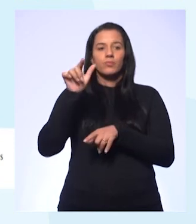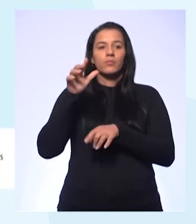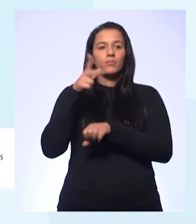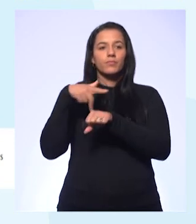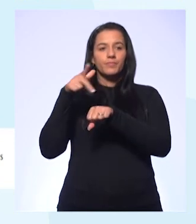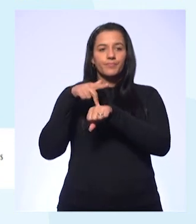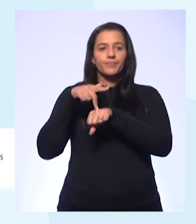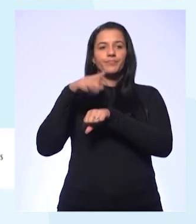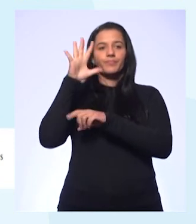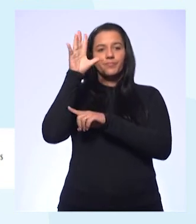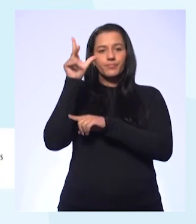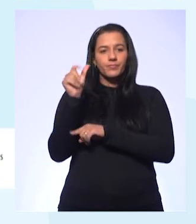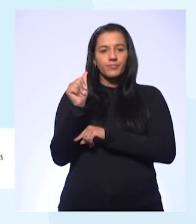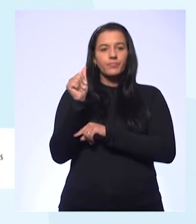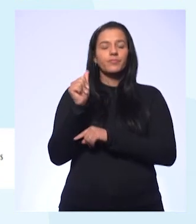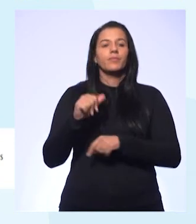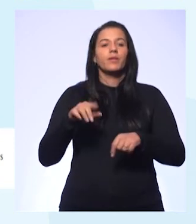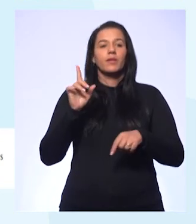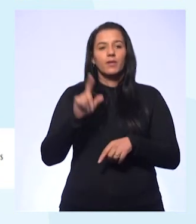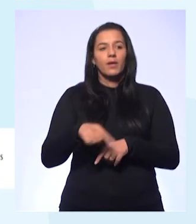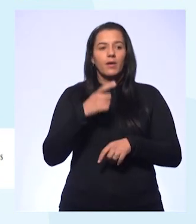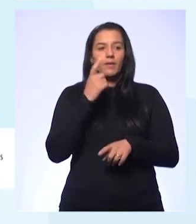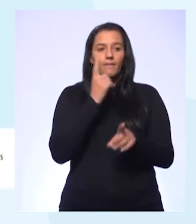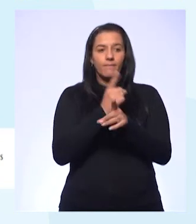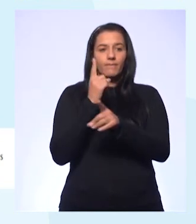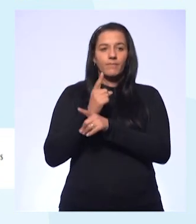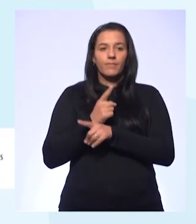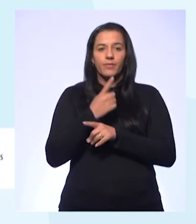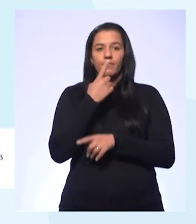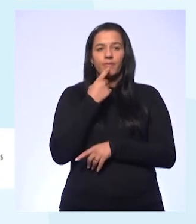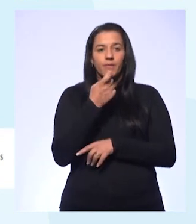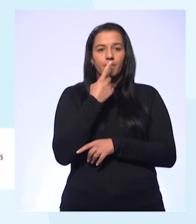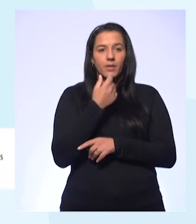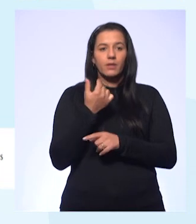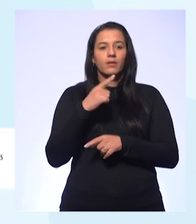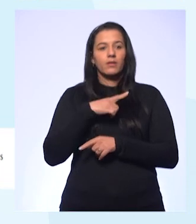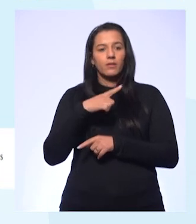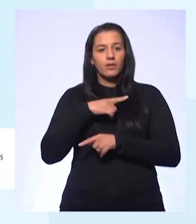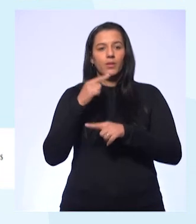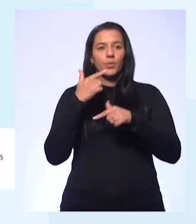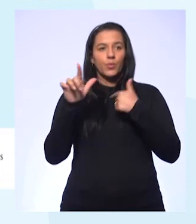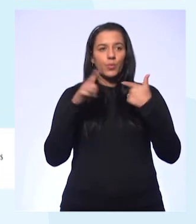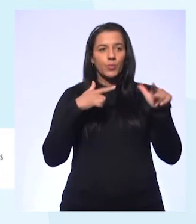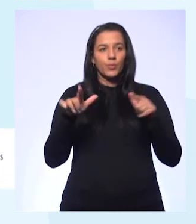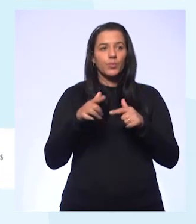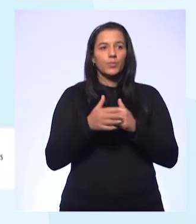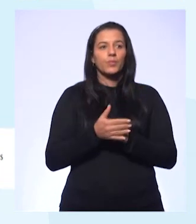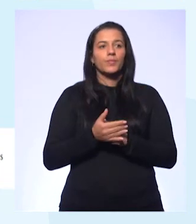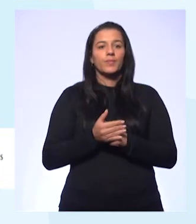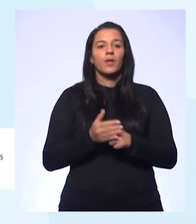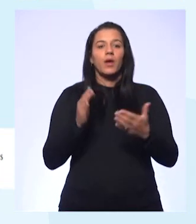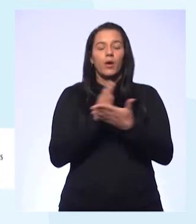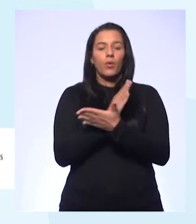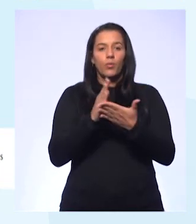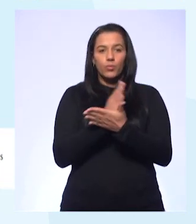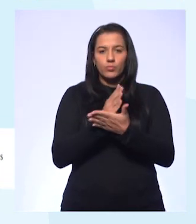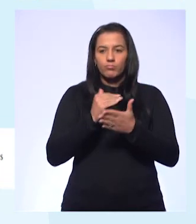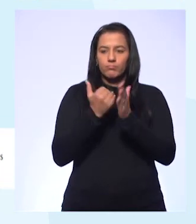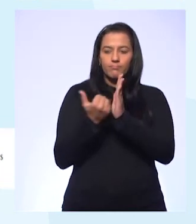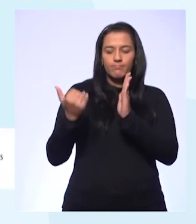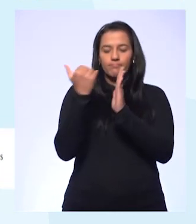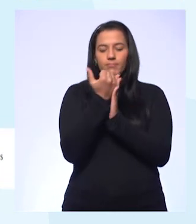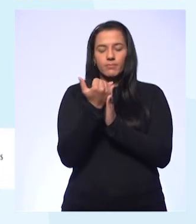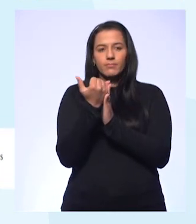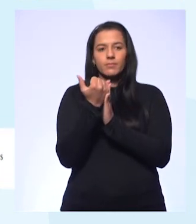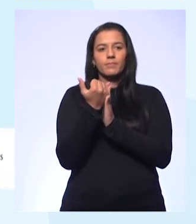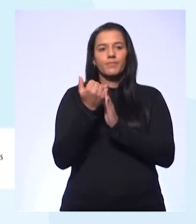o equatorial, que é a parte vermelha, mas nós temos outros. Então, vou pontuar aqui para o professor Antônio, quem colocou a maioria dos